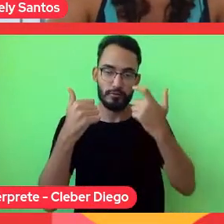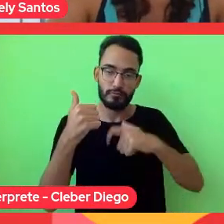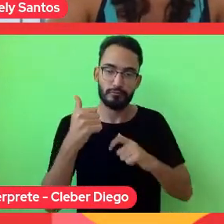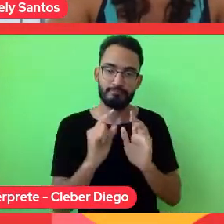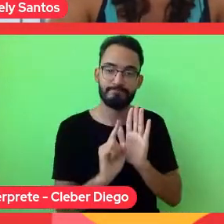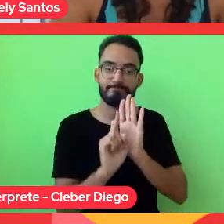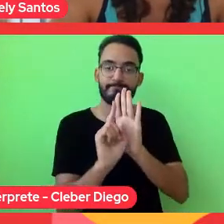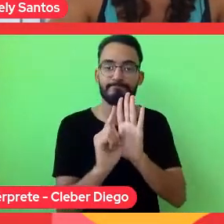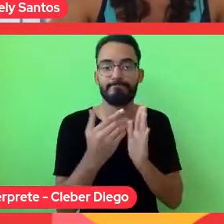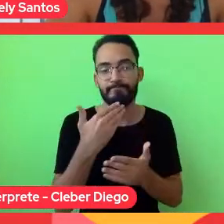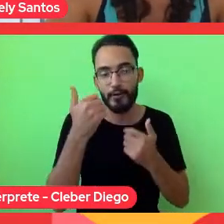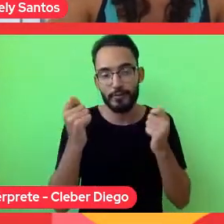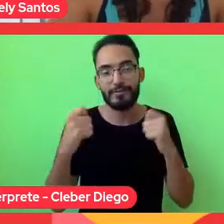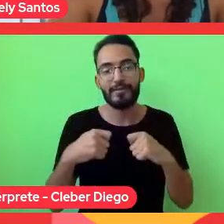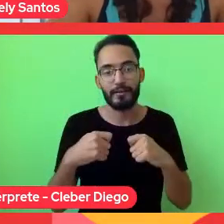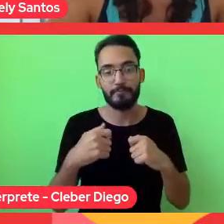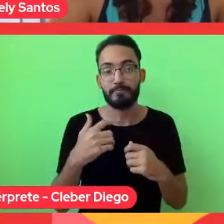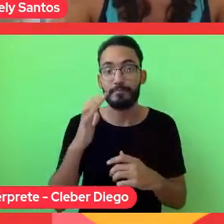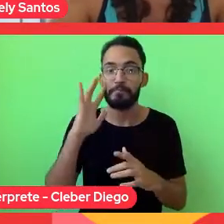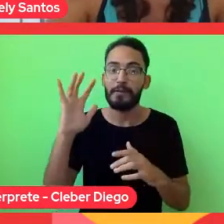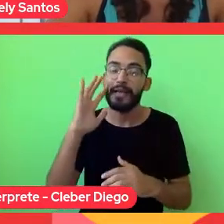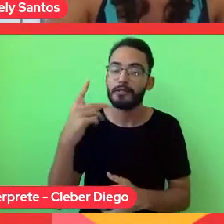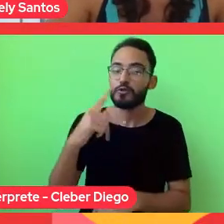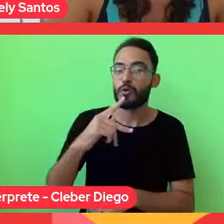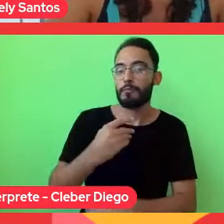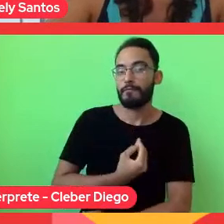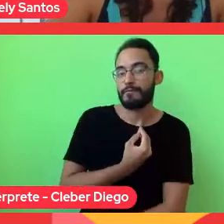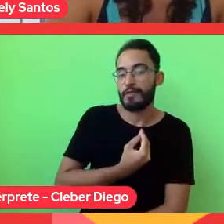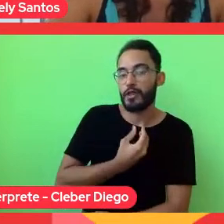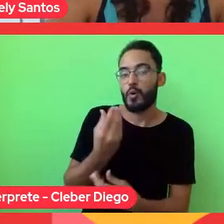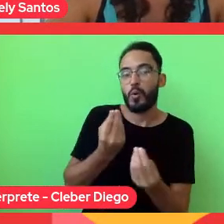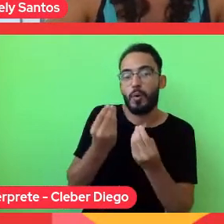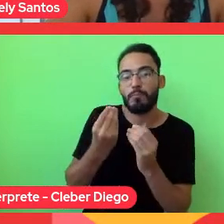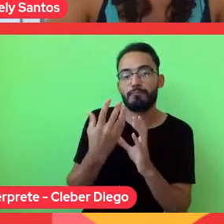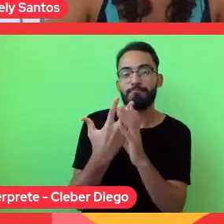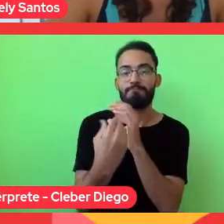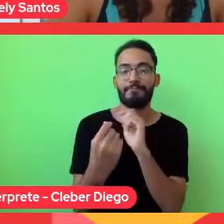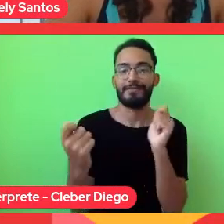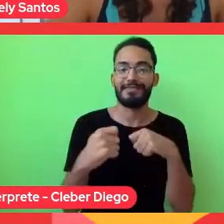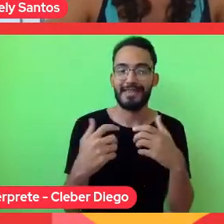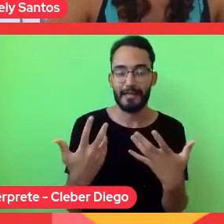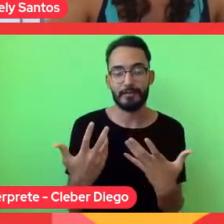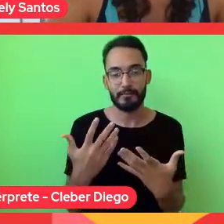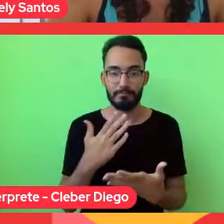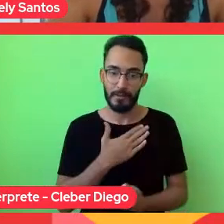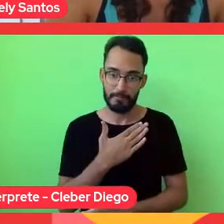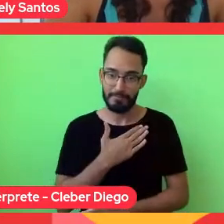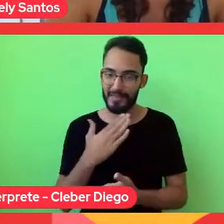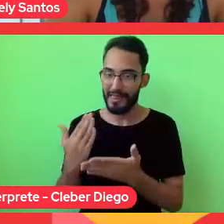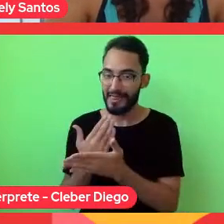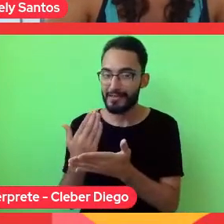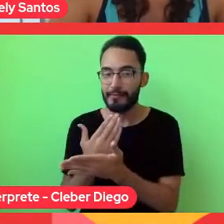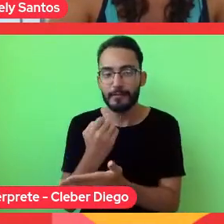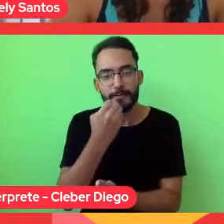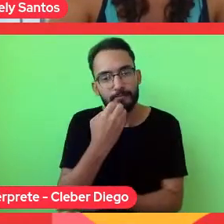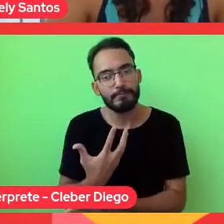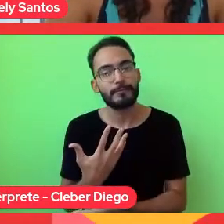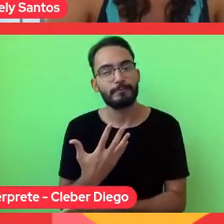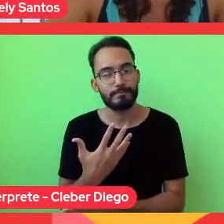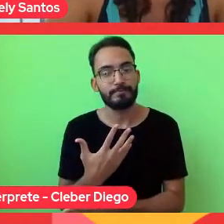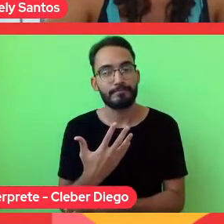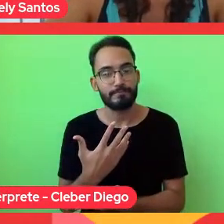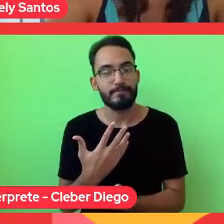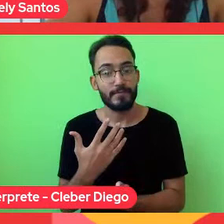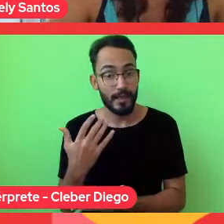você pensa sobre elas na sua vida, como você reflete. E para mim é um livro, foi um divisor de águas também, assim, é um livro